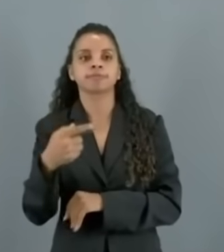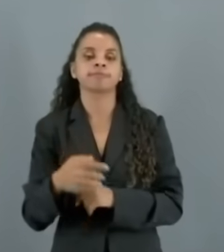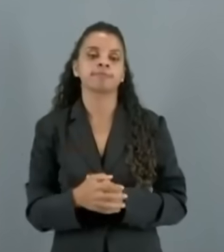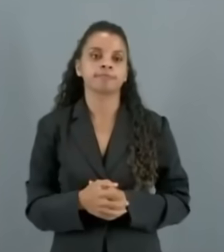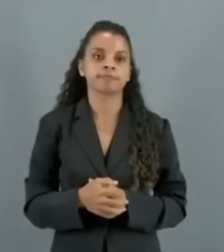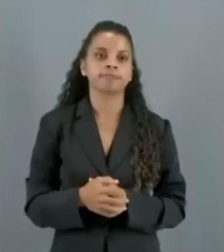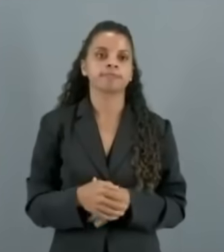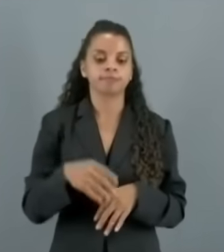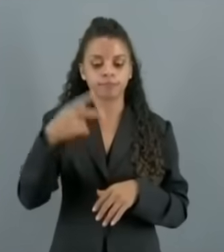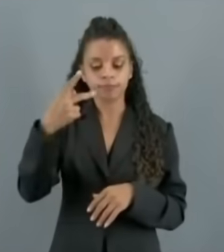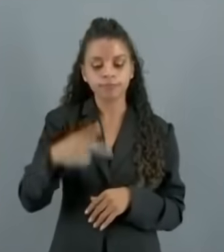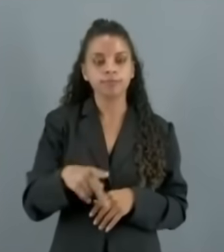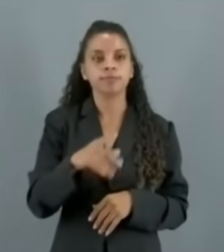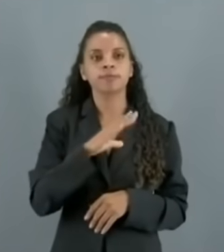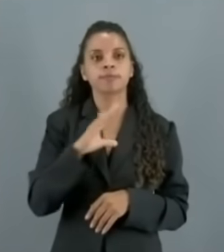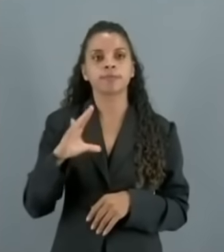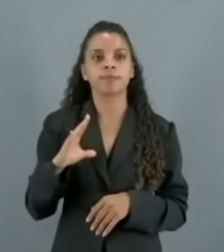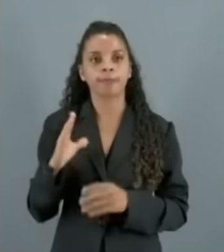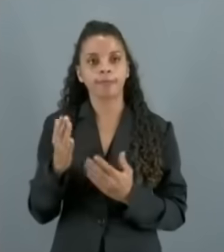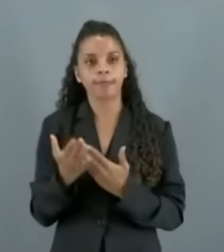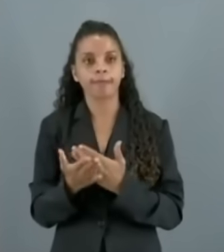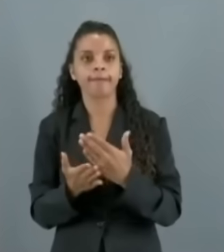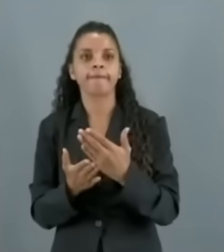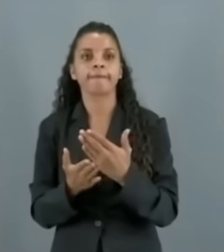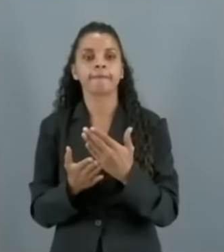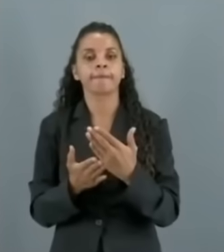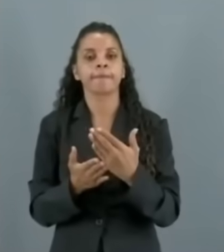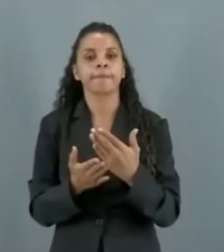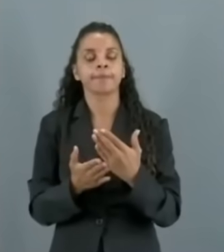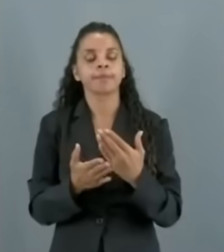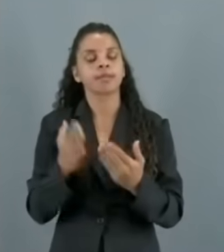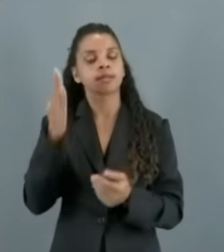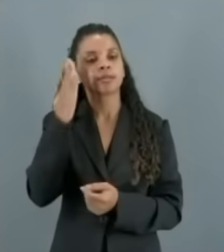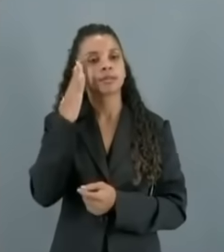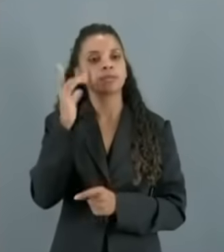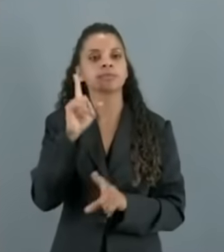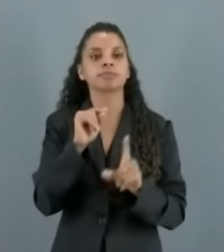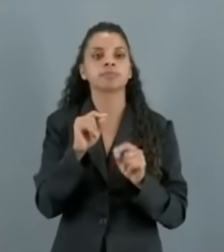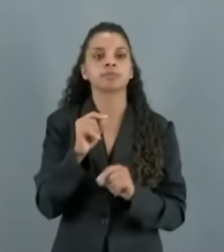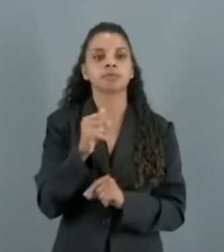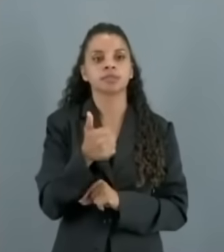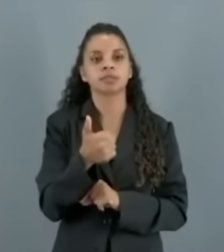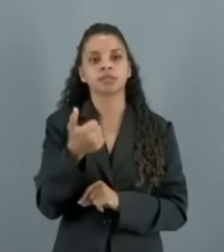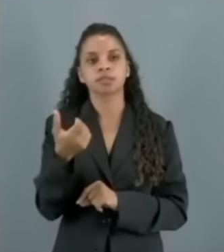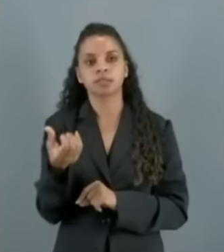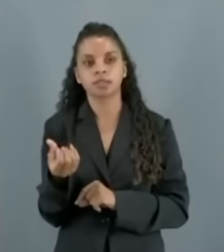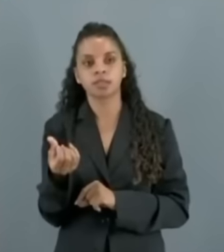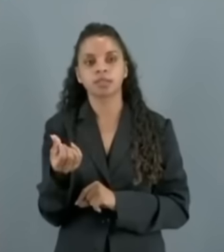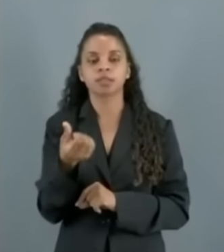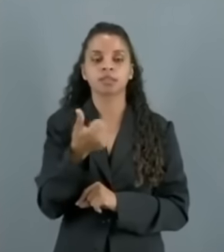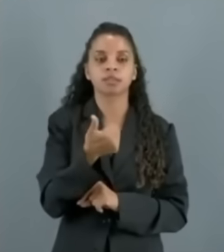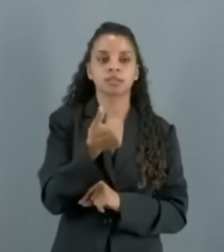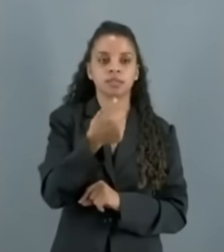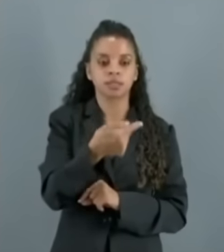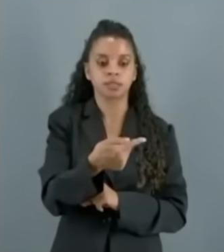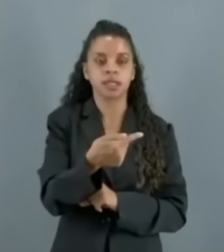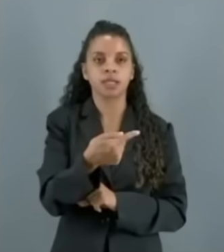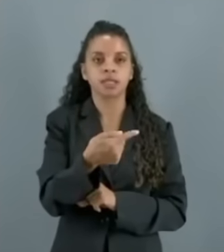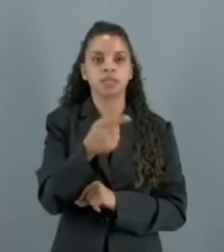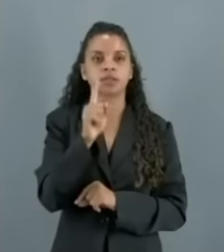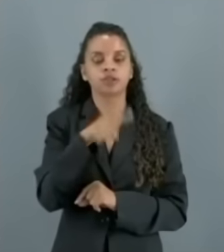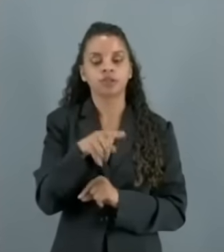Essa comissão, quando foi instalada, nós sabíamos que 16 ou 17 estados as investigações estavam